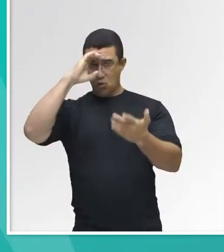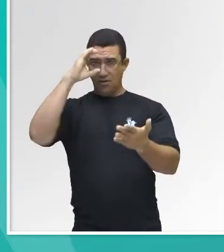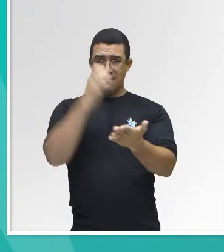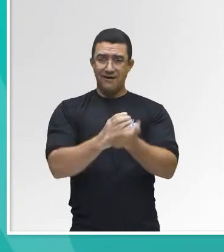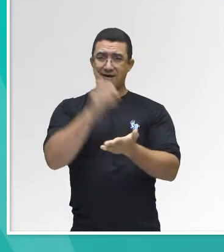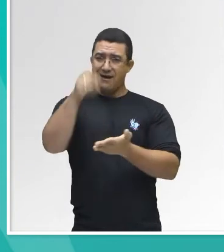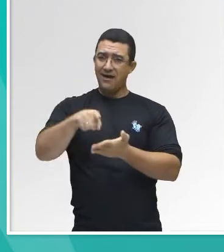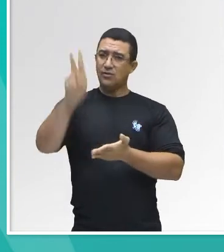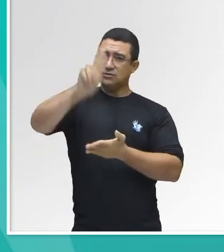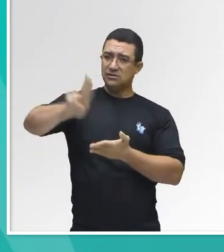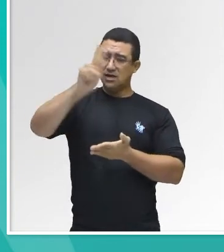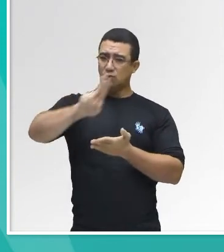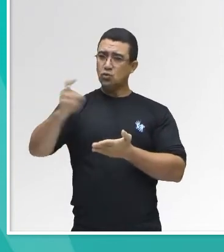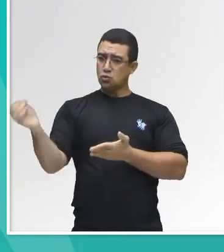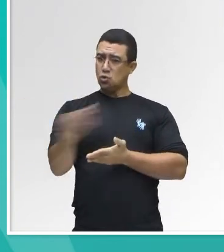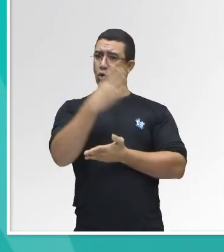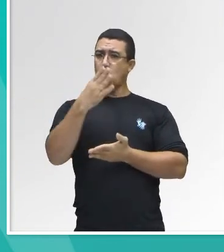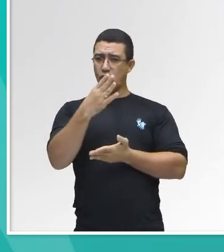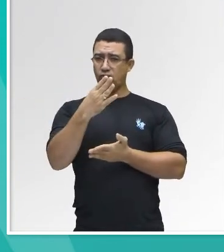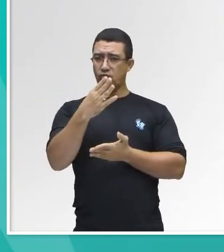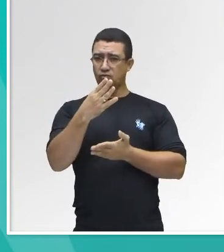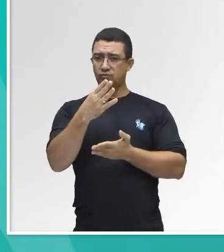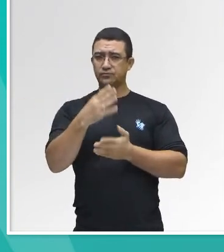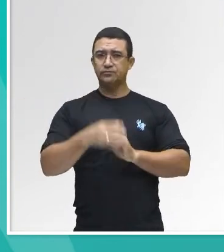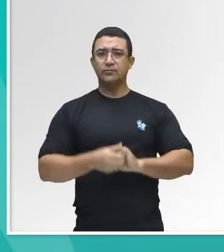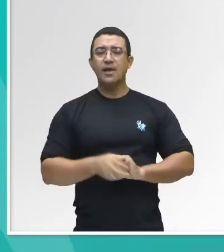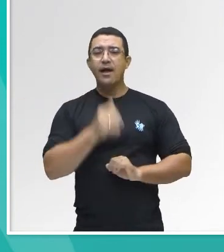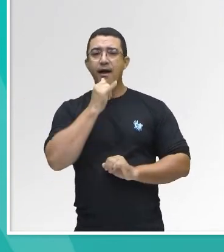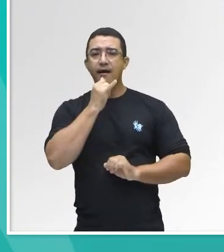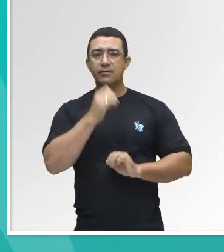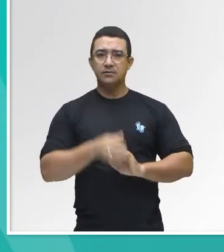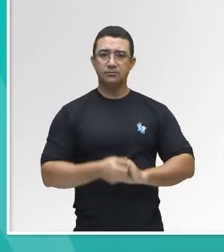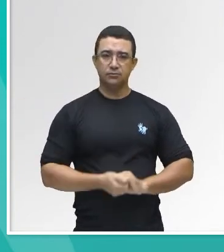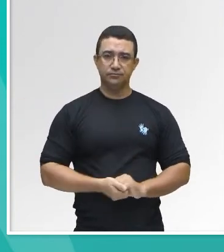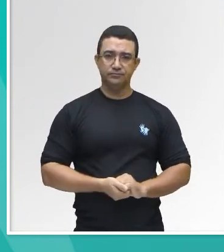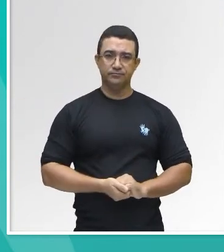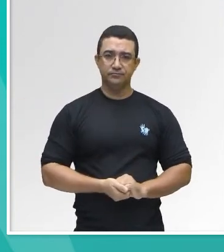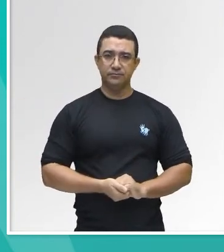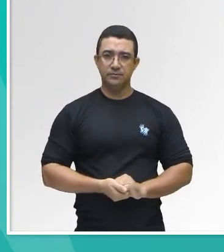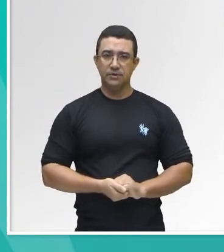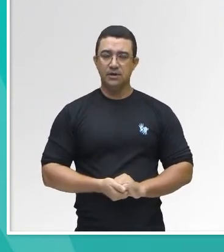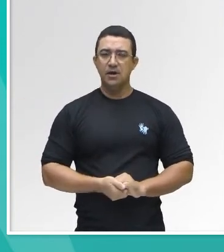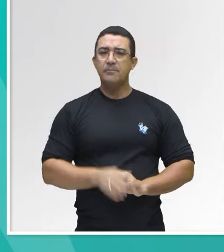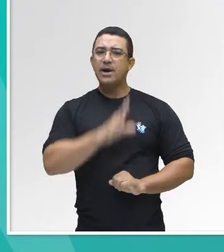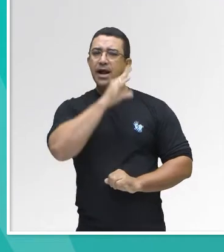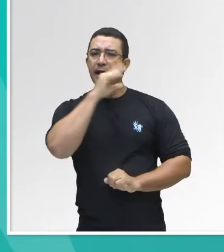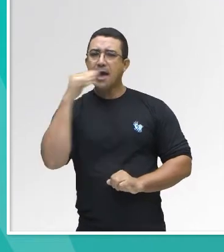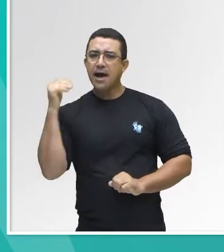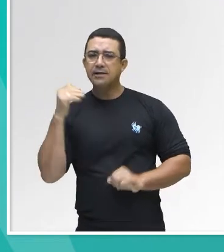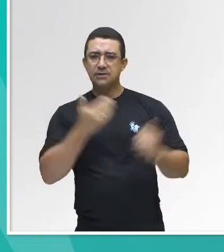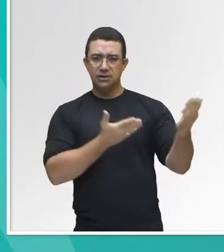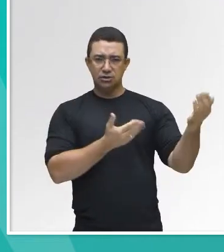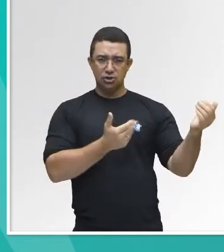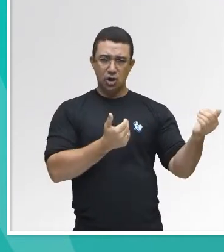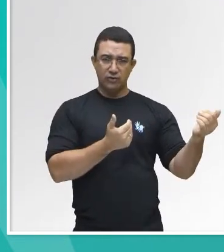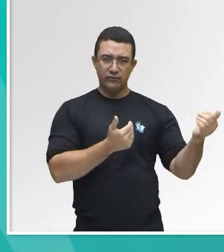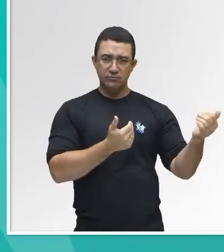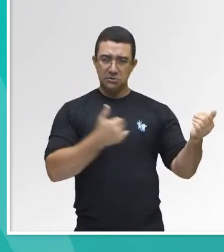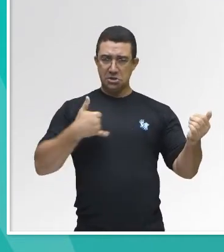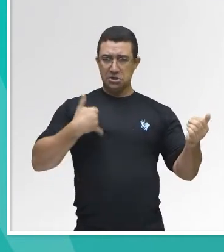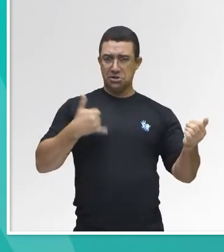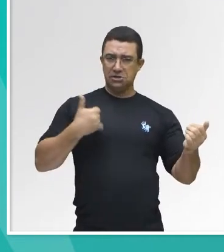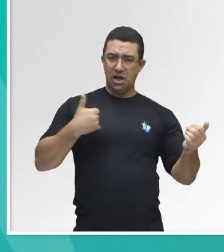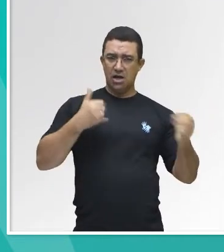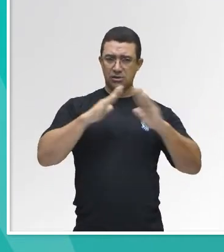caso do mesmo tipo. Exemplo, aqui nós temos, para niños e adolescentes em